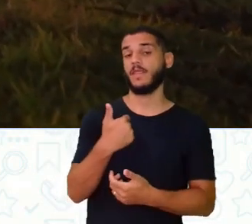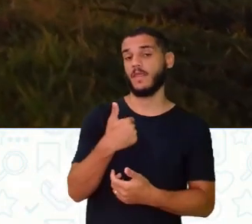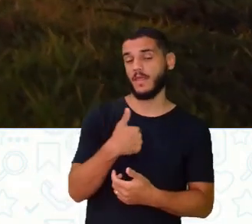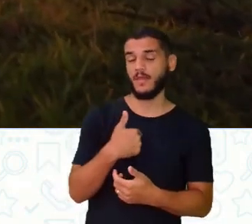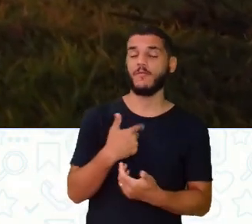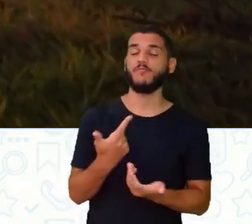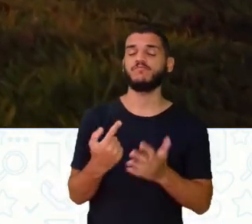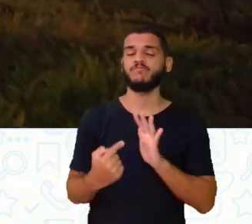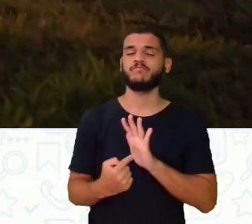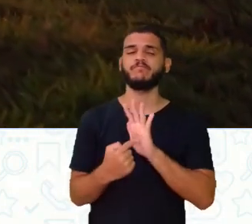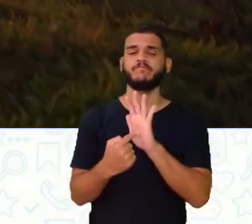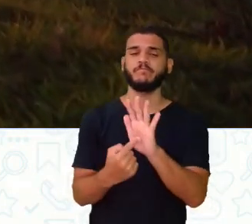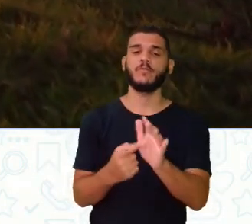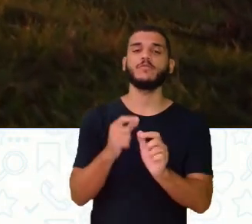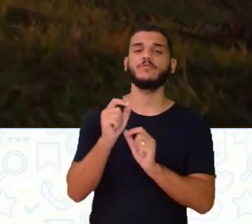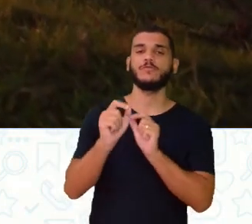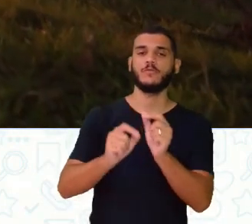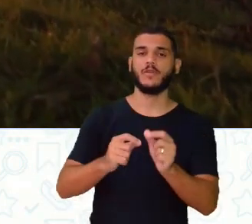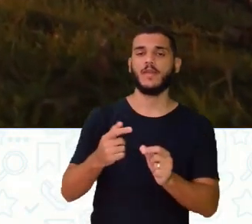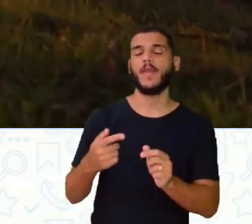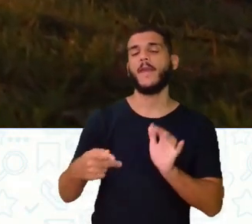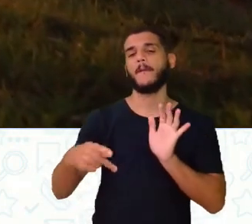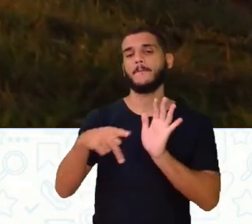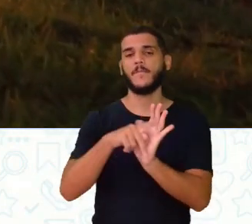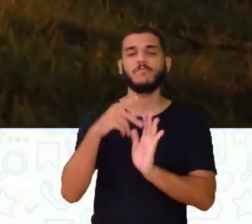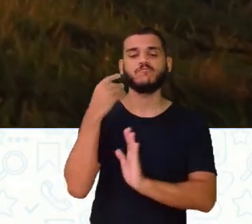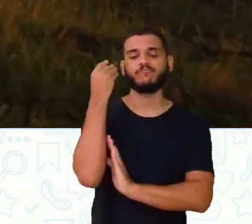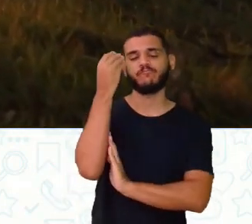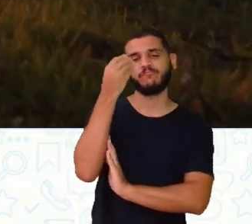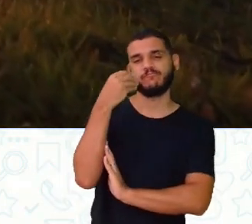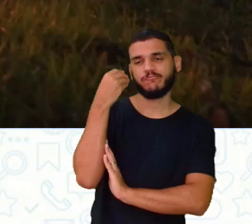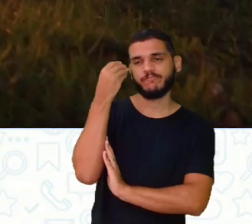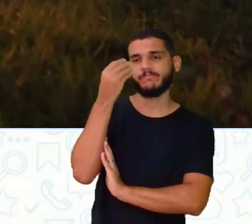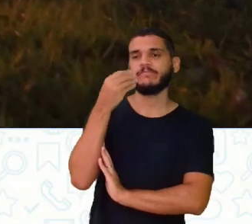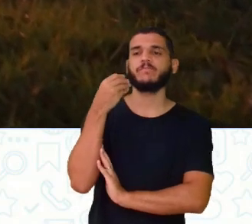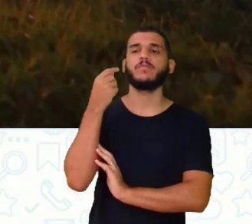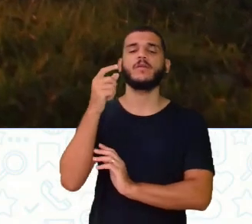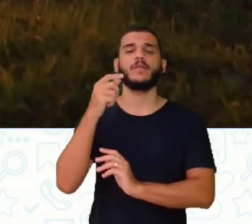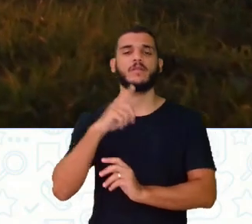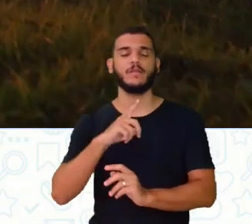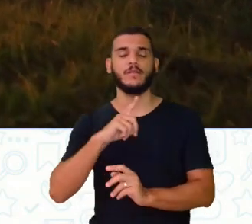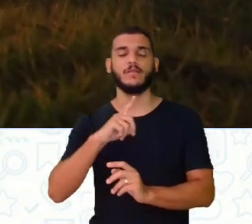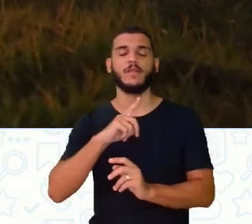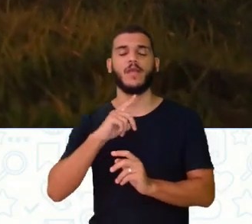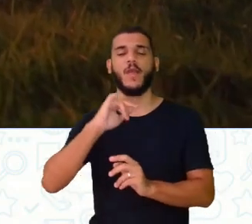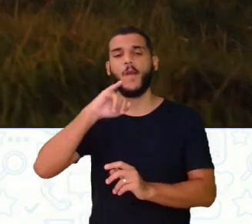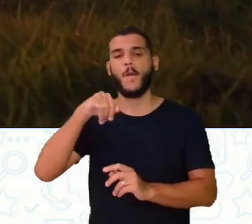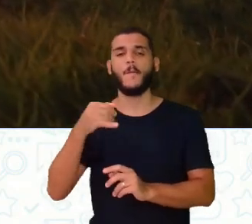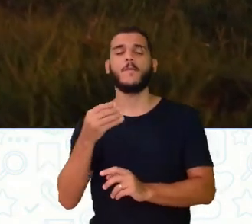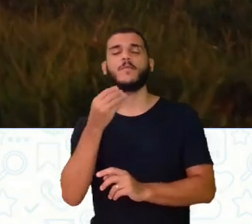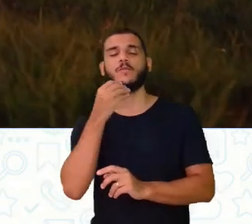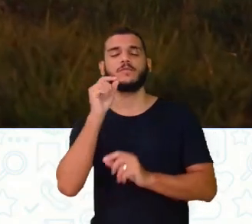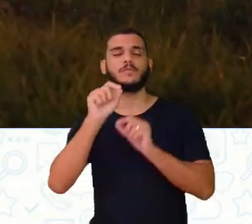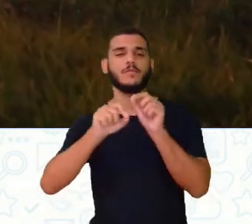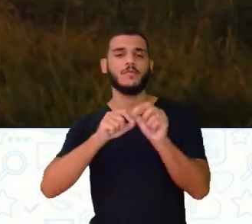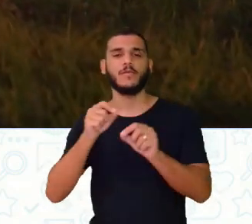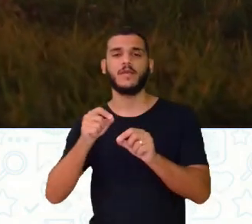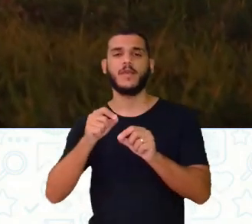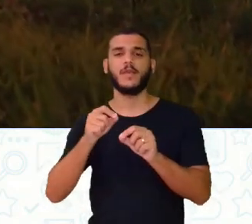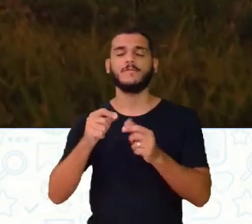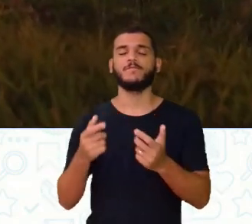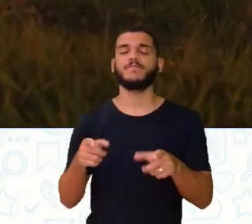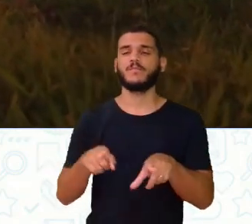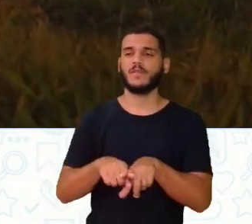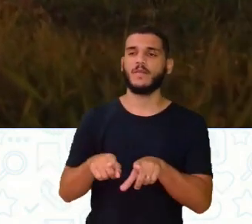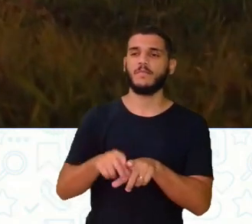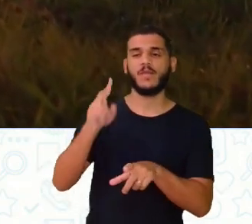Então eu trago das minhas raízes crianceiras a visão comungante e